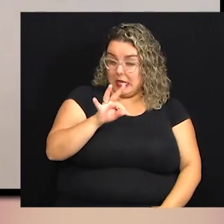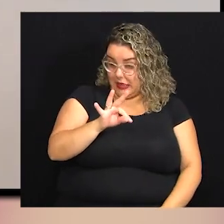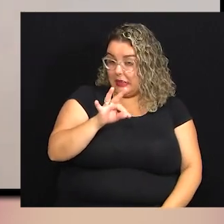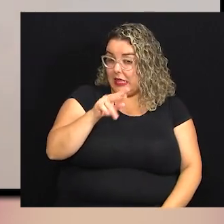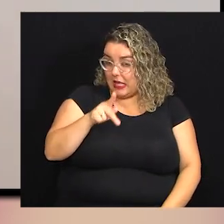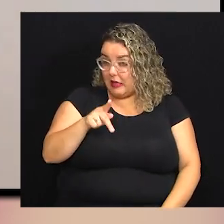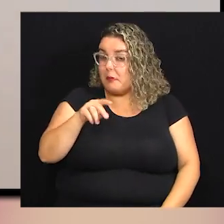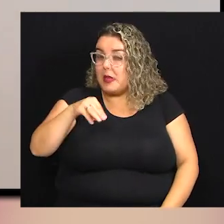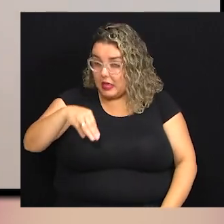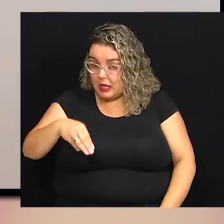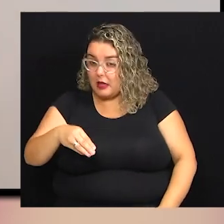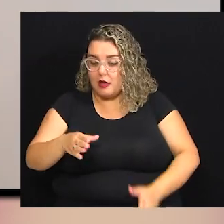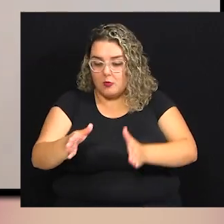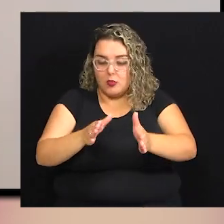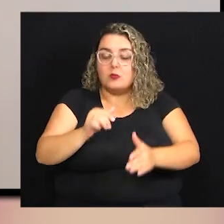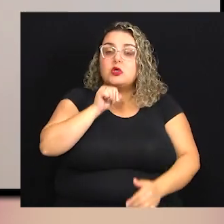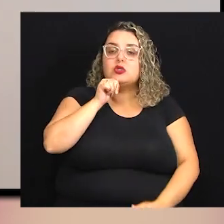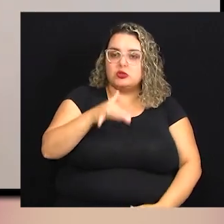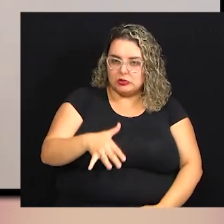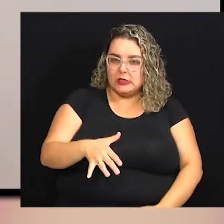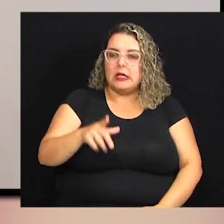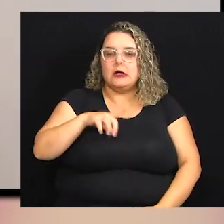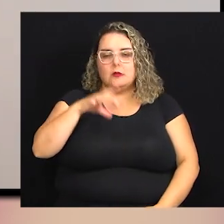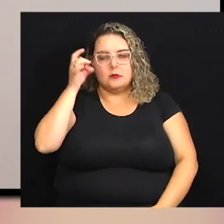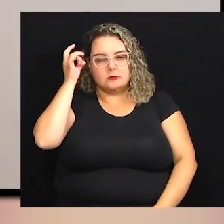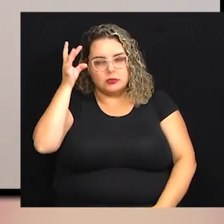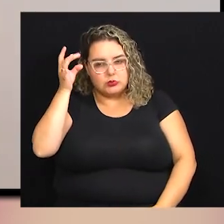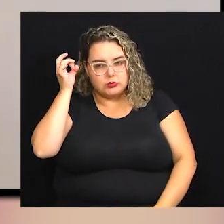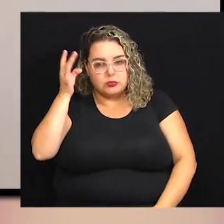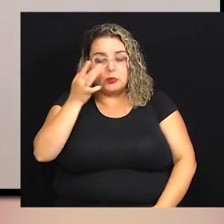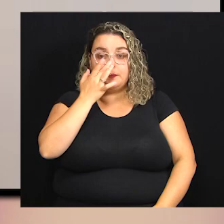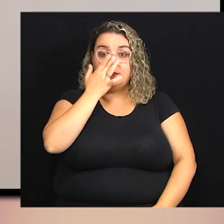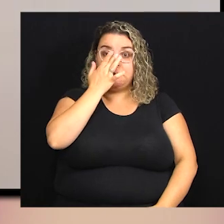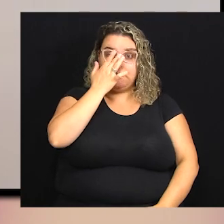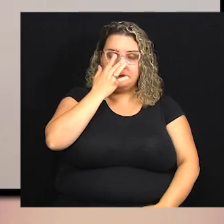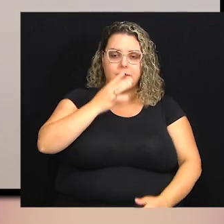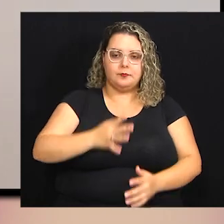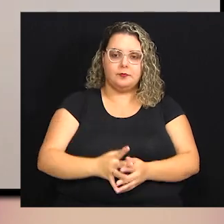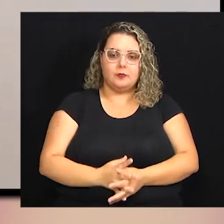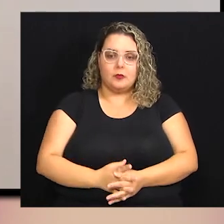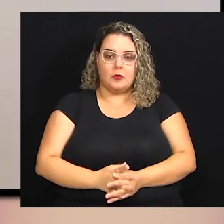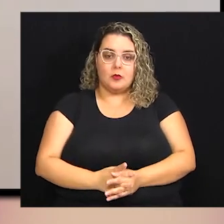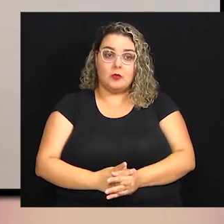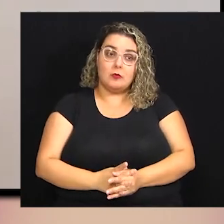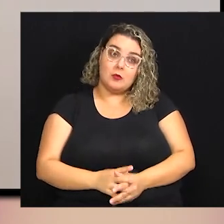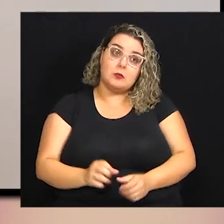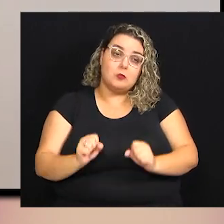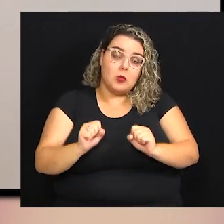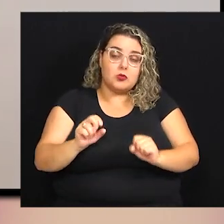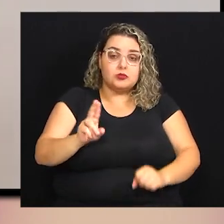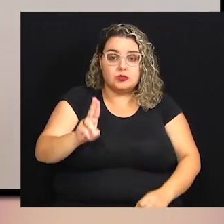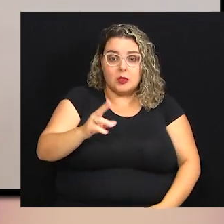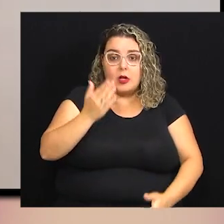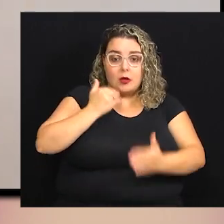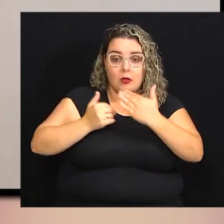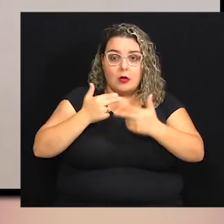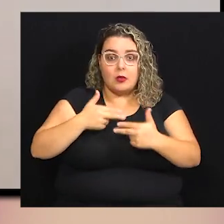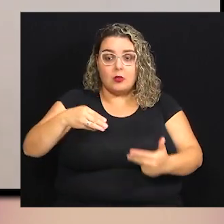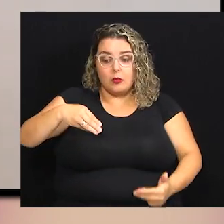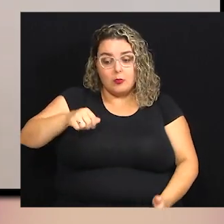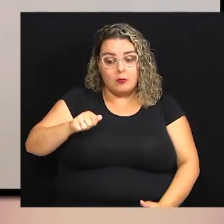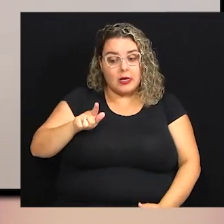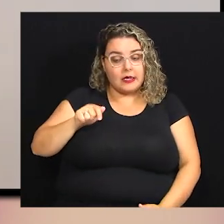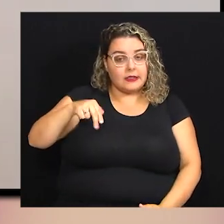de TPM ou durante a menstruação tem enxaqueca, a gente pode fazer uso de alimentos